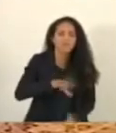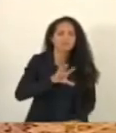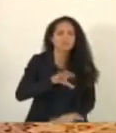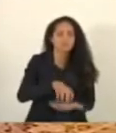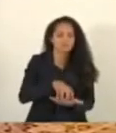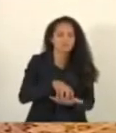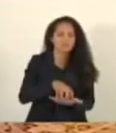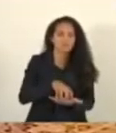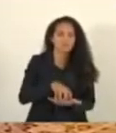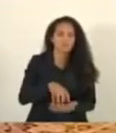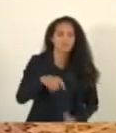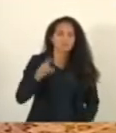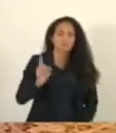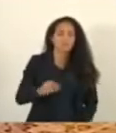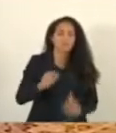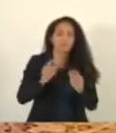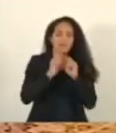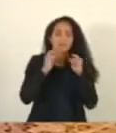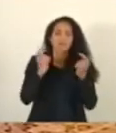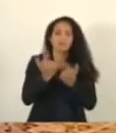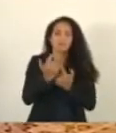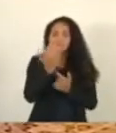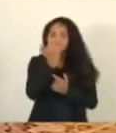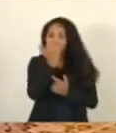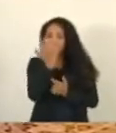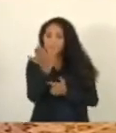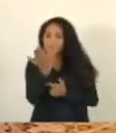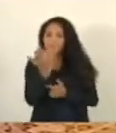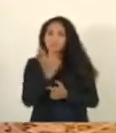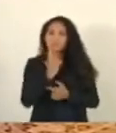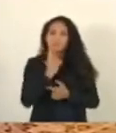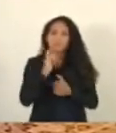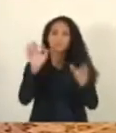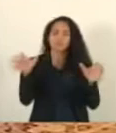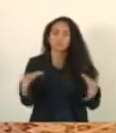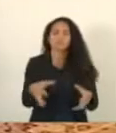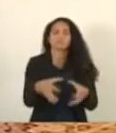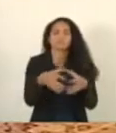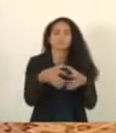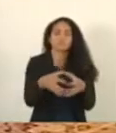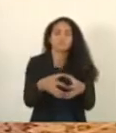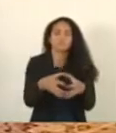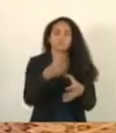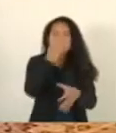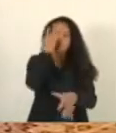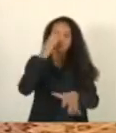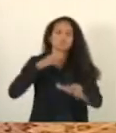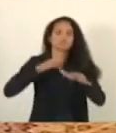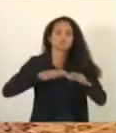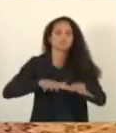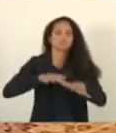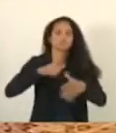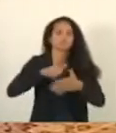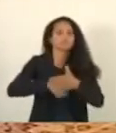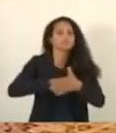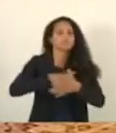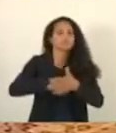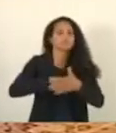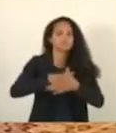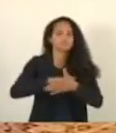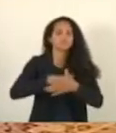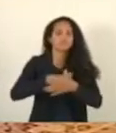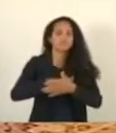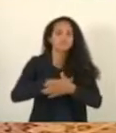em frente à Assembleia Legislativa, um grupo de militantes pela